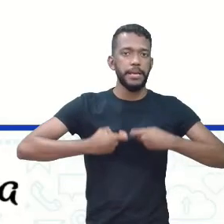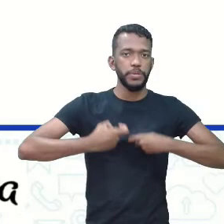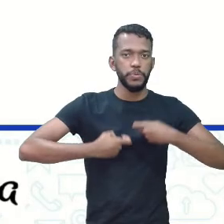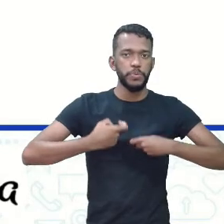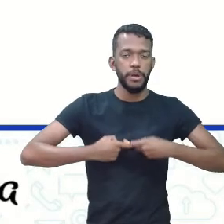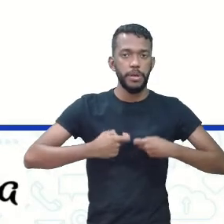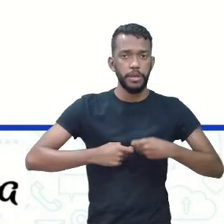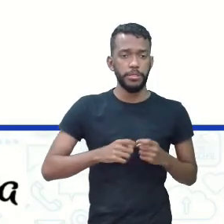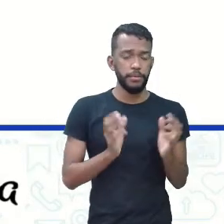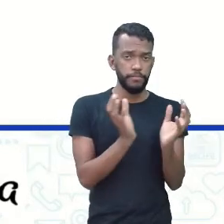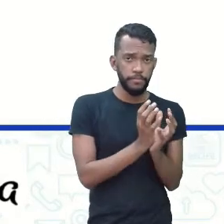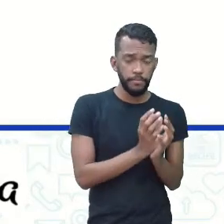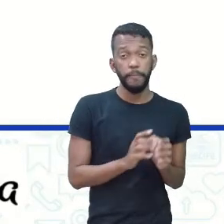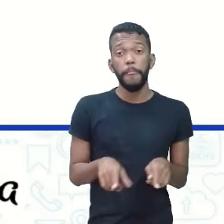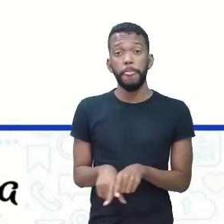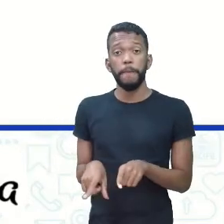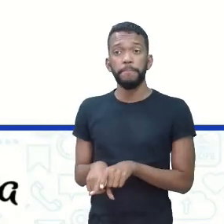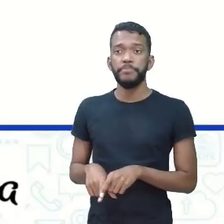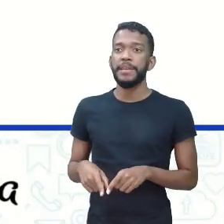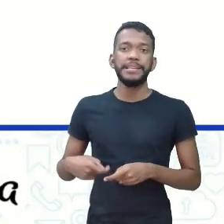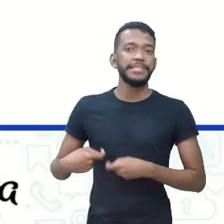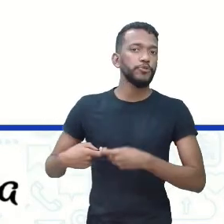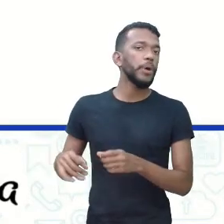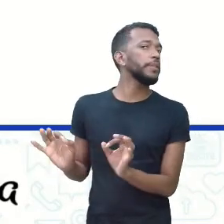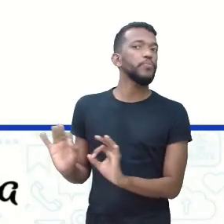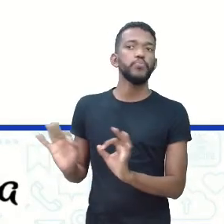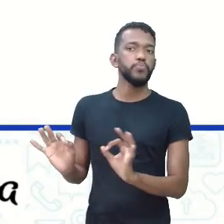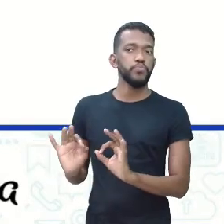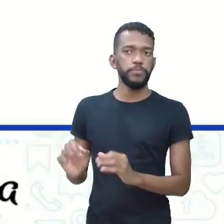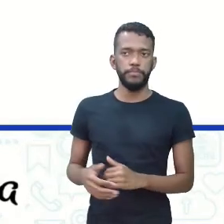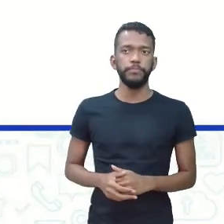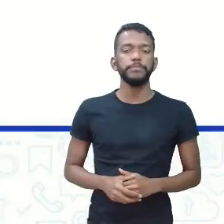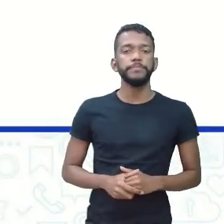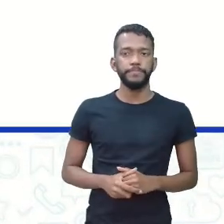sexuada e a reprodução assexuada.